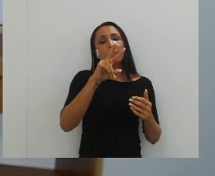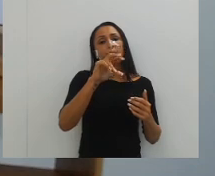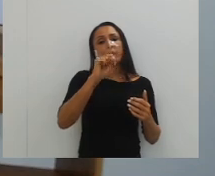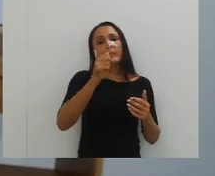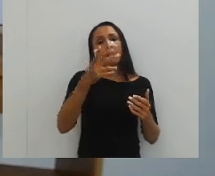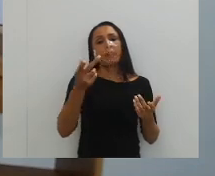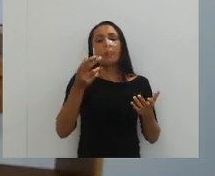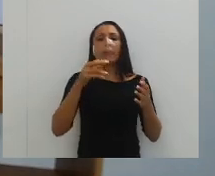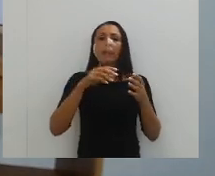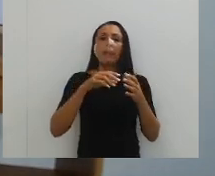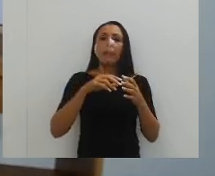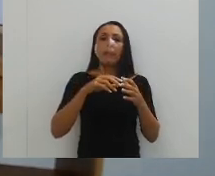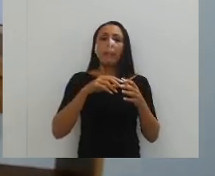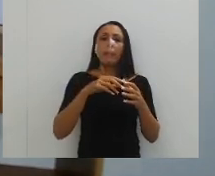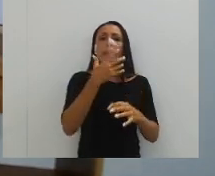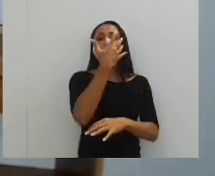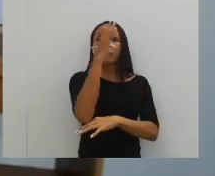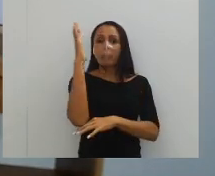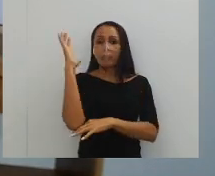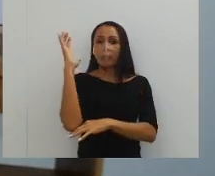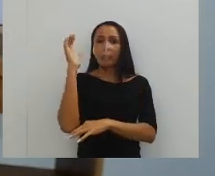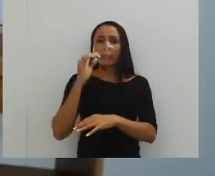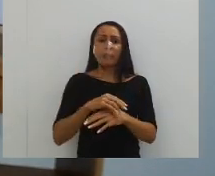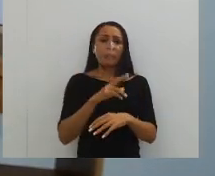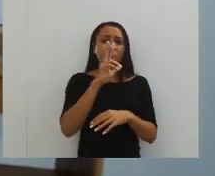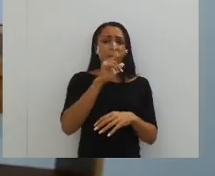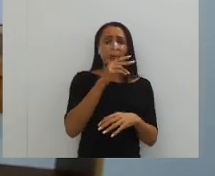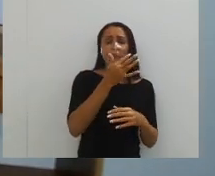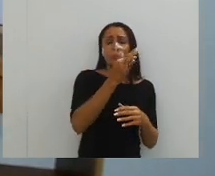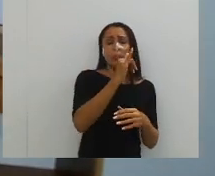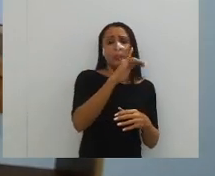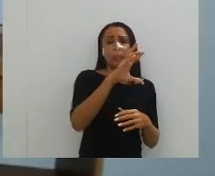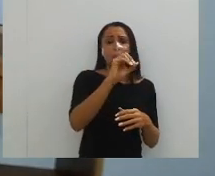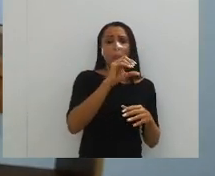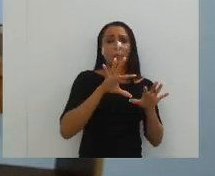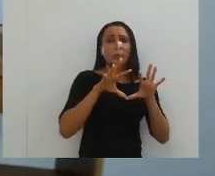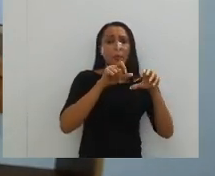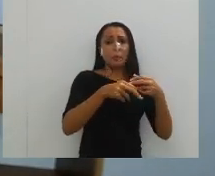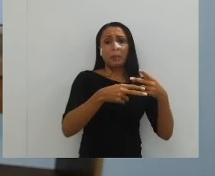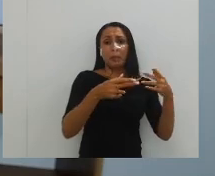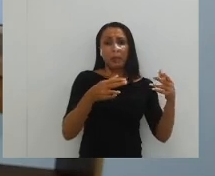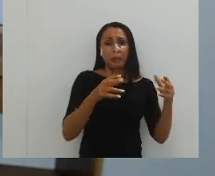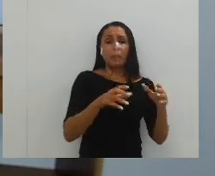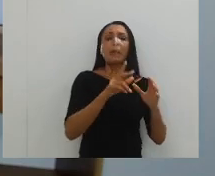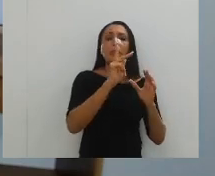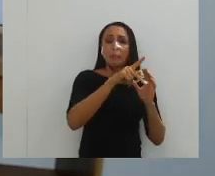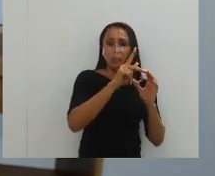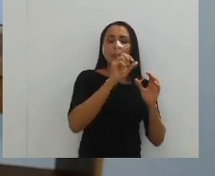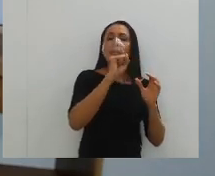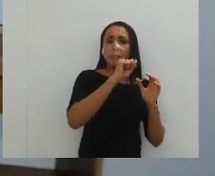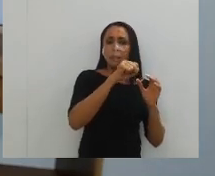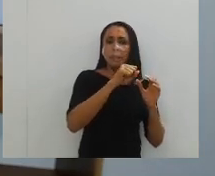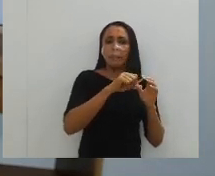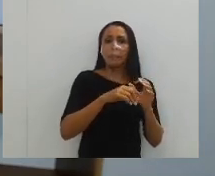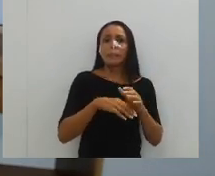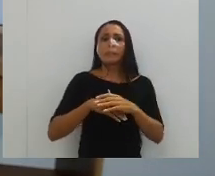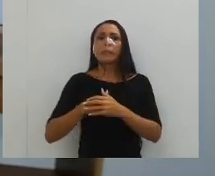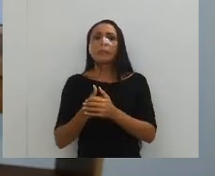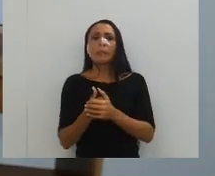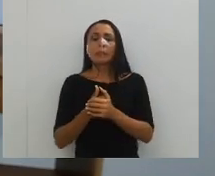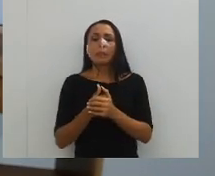nunca vai dizer divisão para animal e nunca vai dizer, filo para vegetal, tá? Então assim, passando,